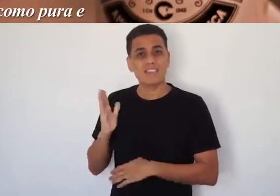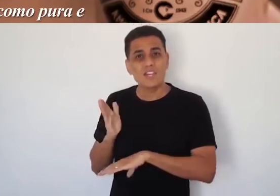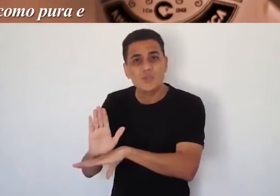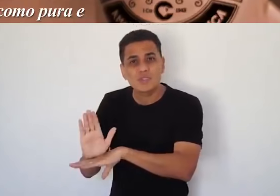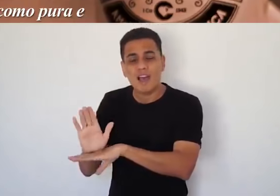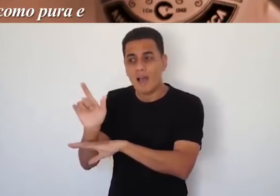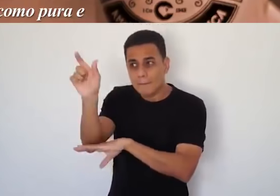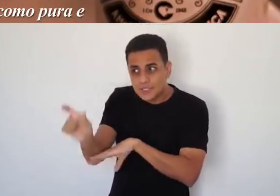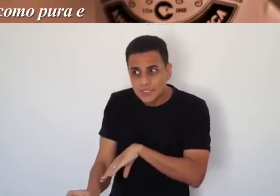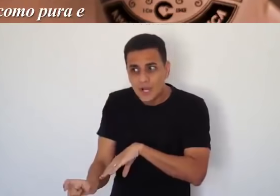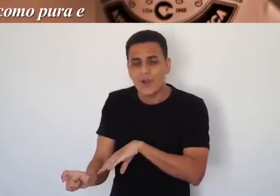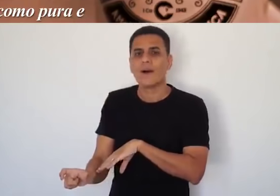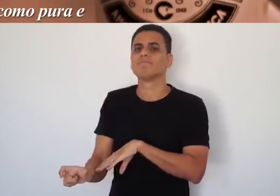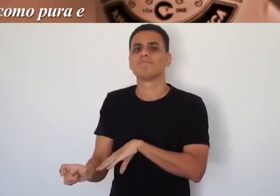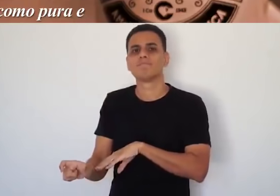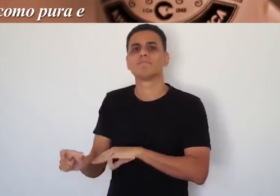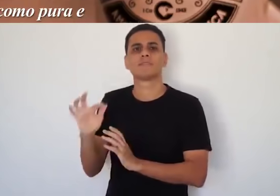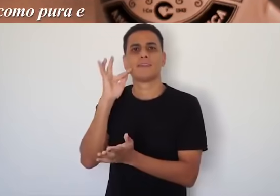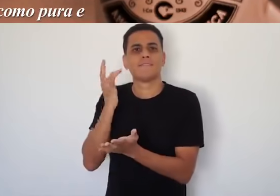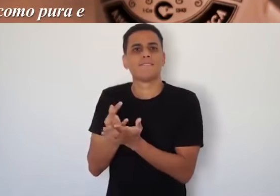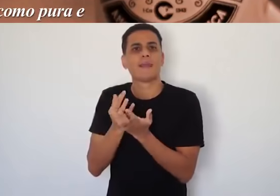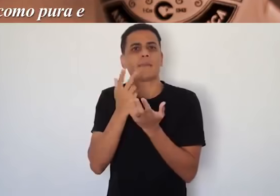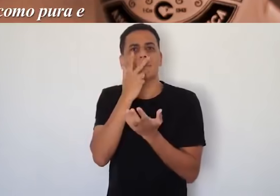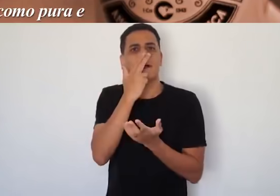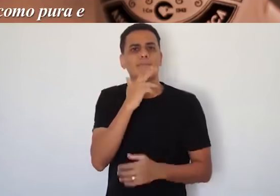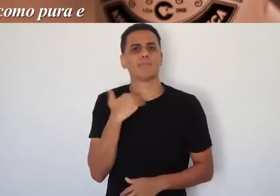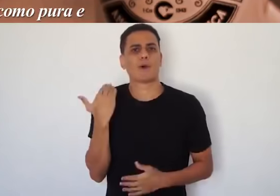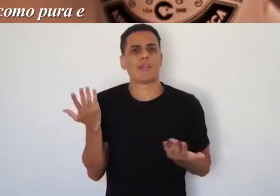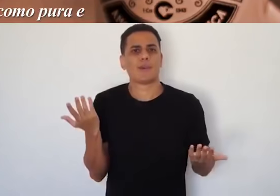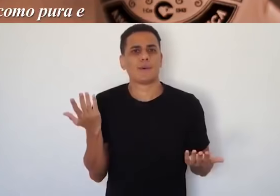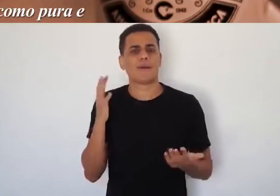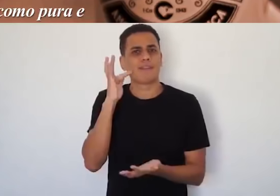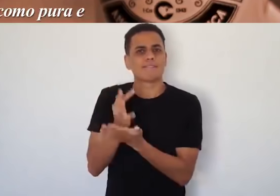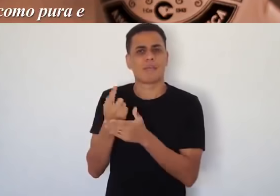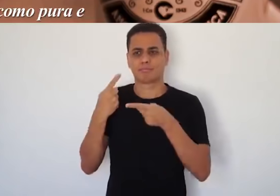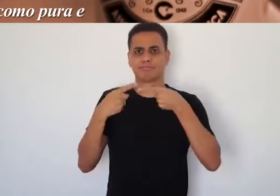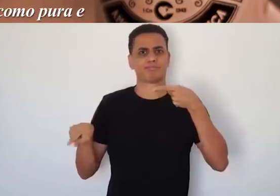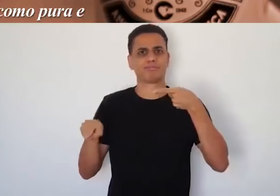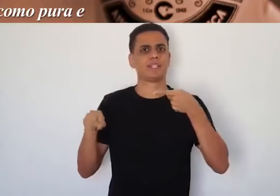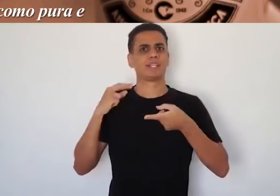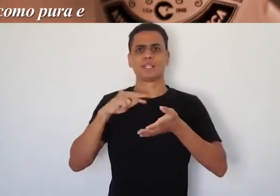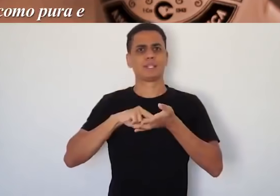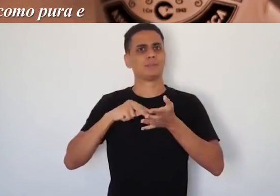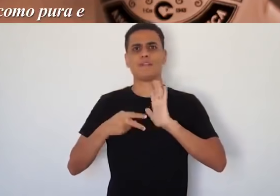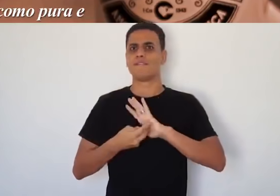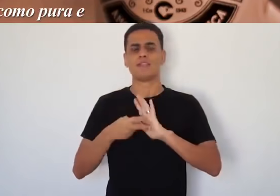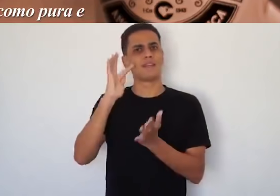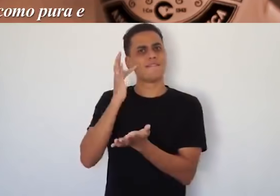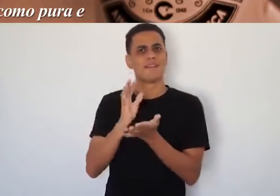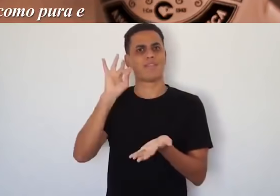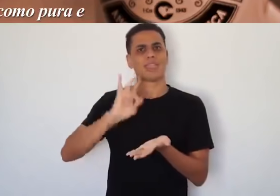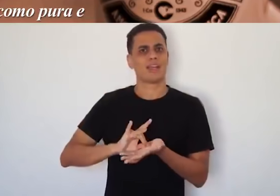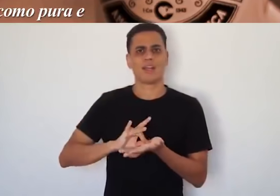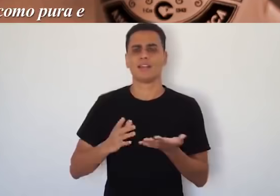língua, engana-se a si mesmo. Sua religião não tem valor, ou seja, a sua fé é morta, não tem valor algum.